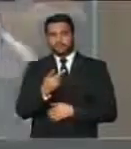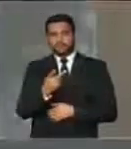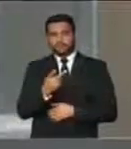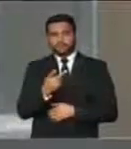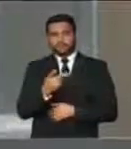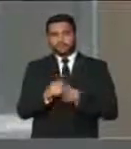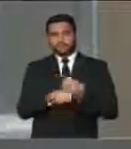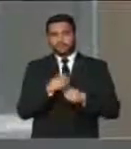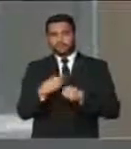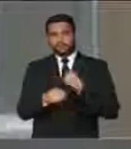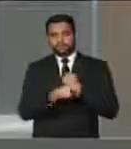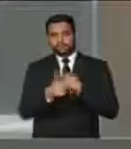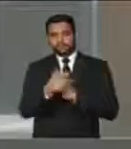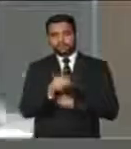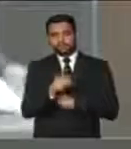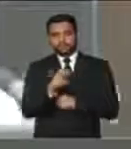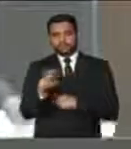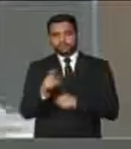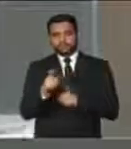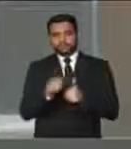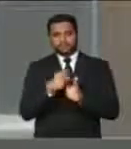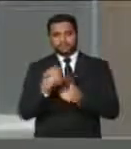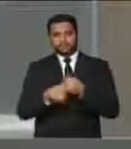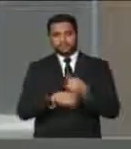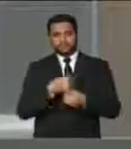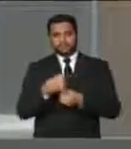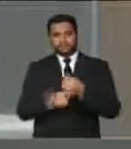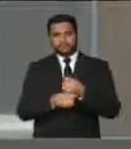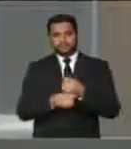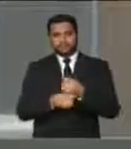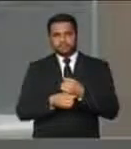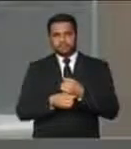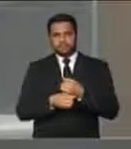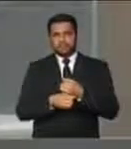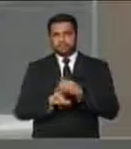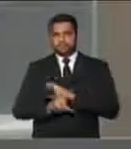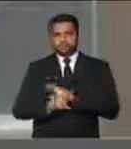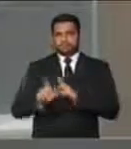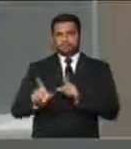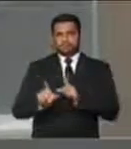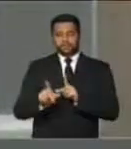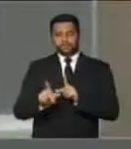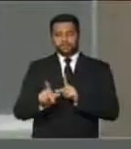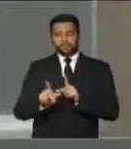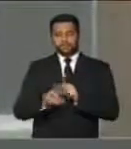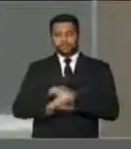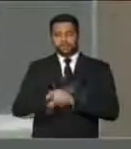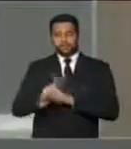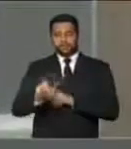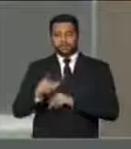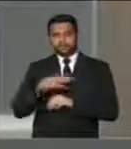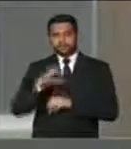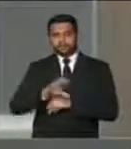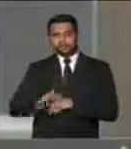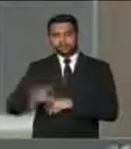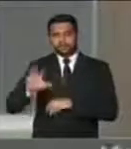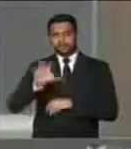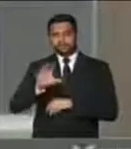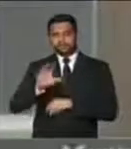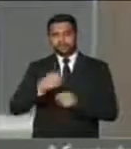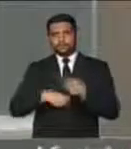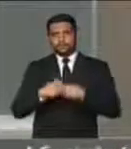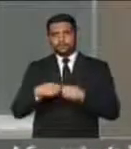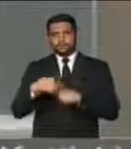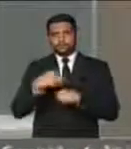que no ano de 2015, no primeiro semestre, diferente dos vários outros setores,